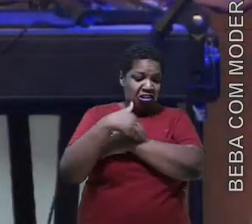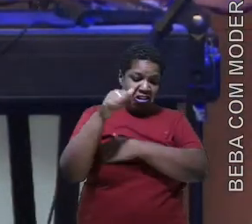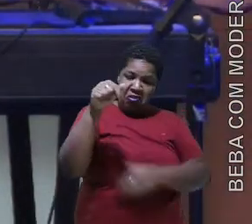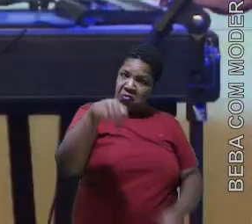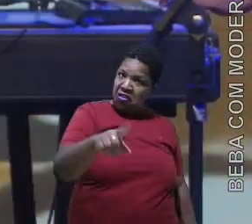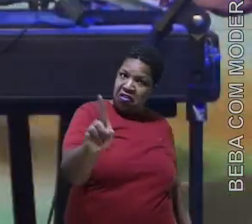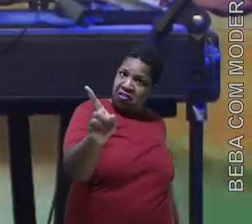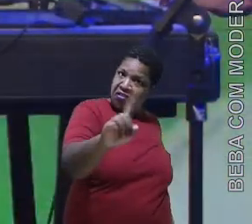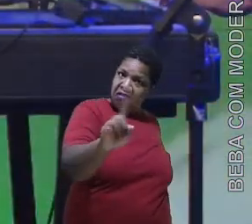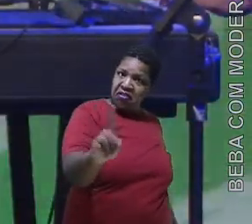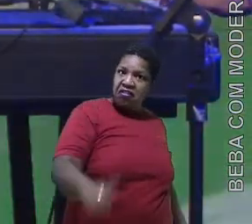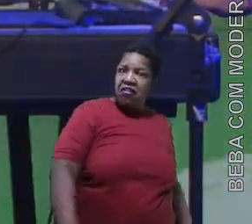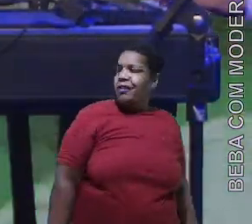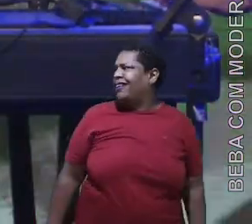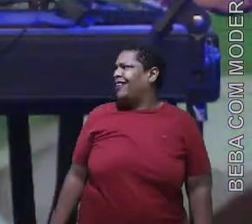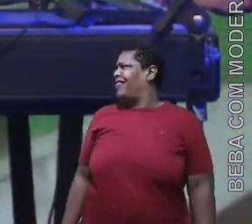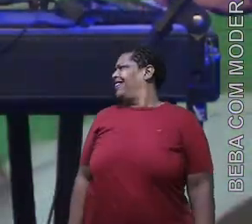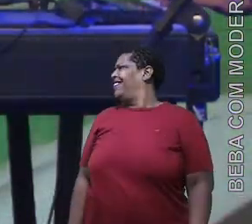queria